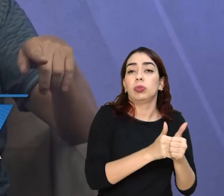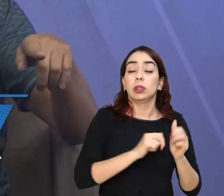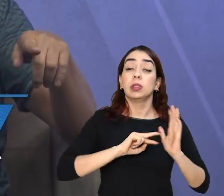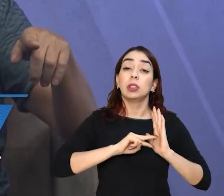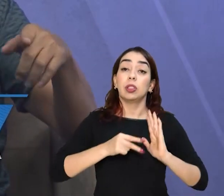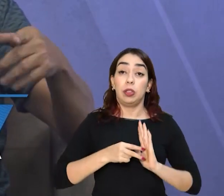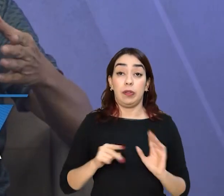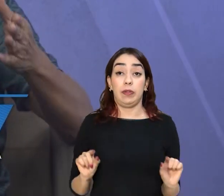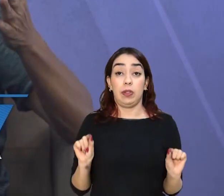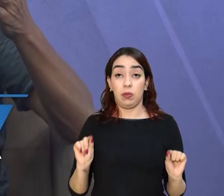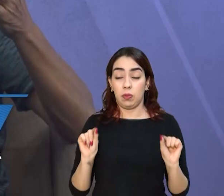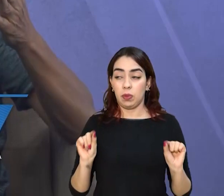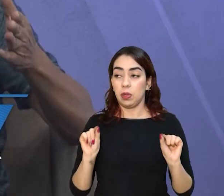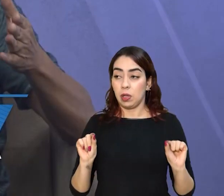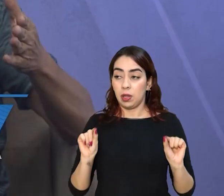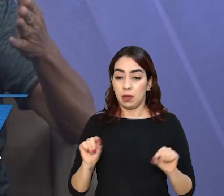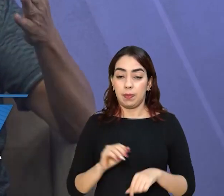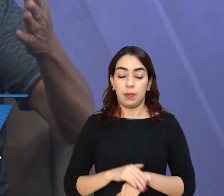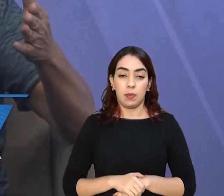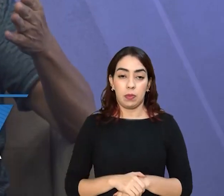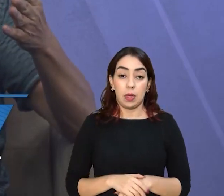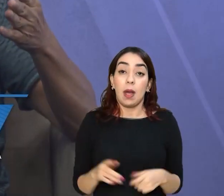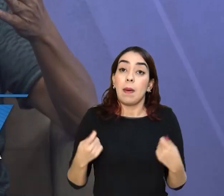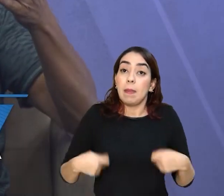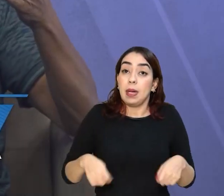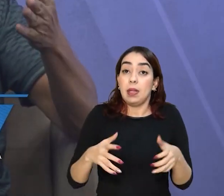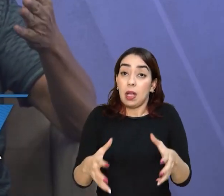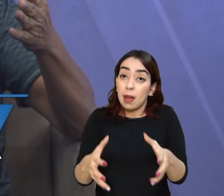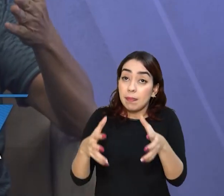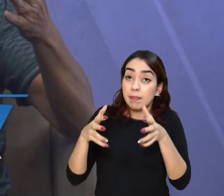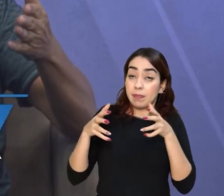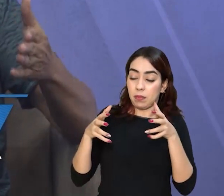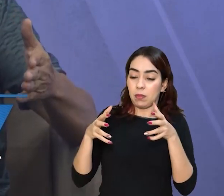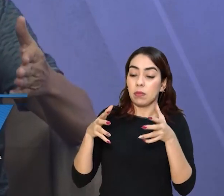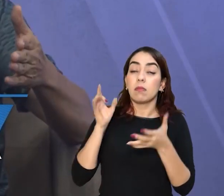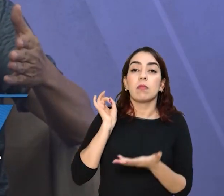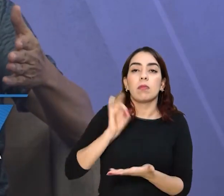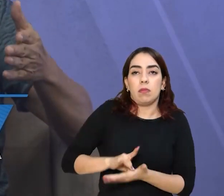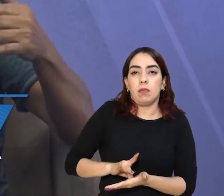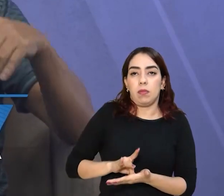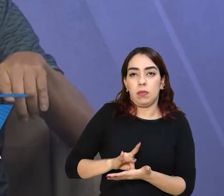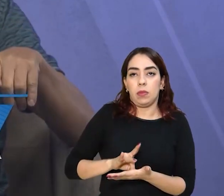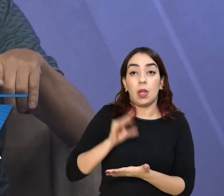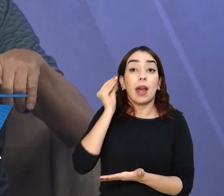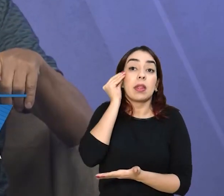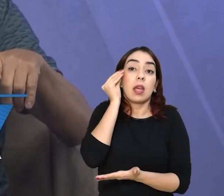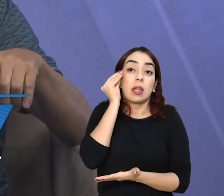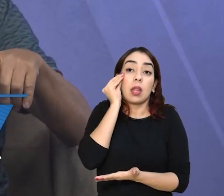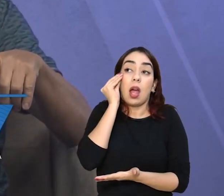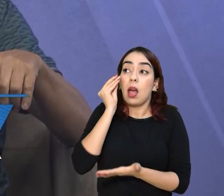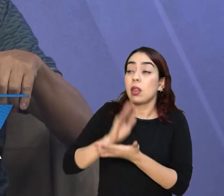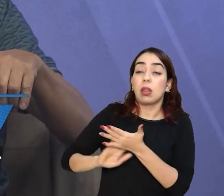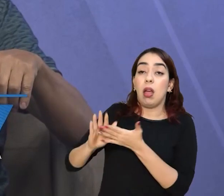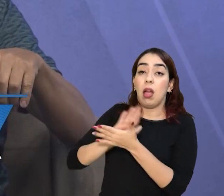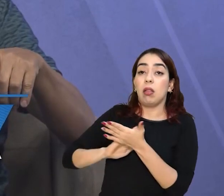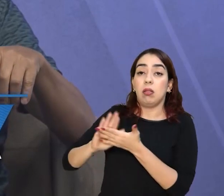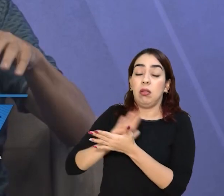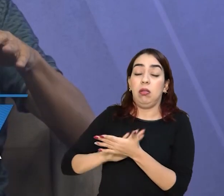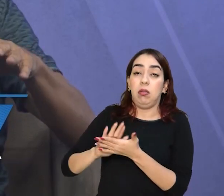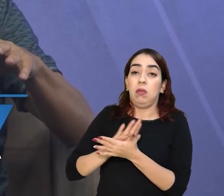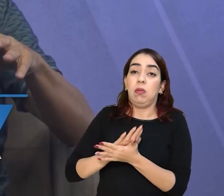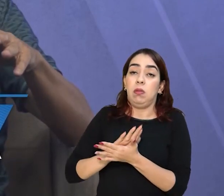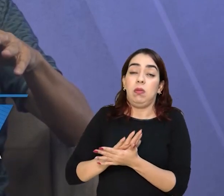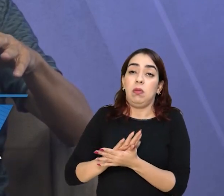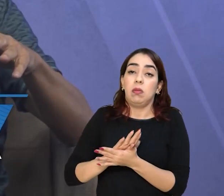seja, o que é ser efetivo? É transformar o domínio em chances reais de gol. E o Fortaleza está devendo desse quesito. E